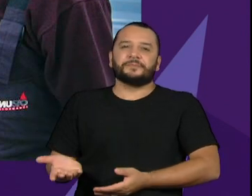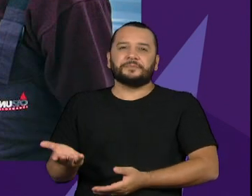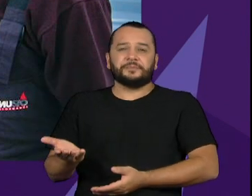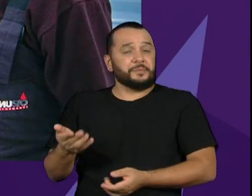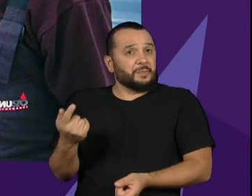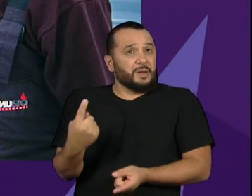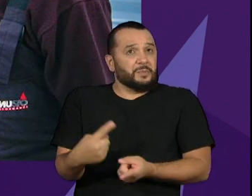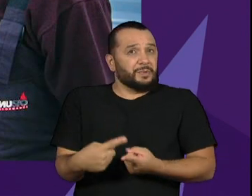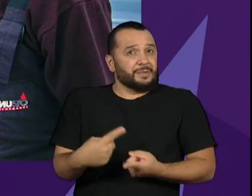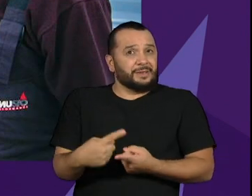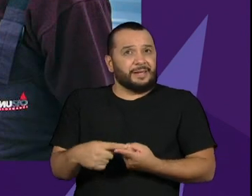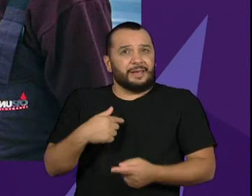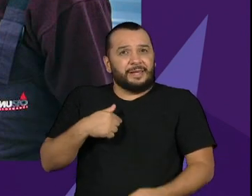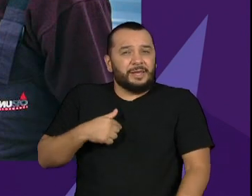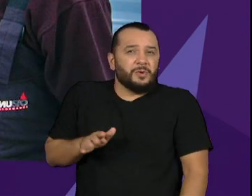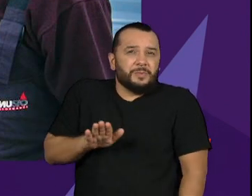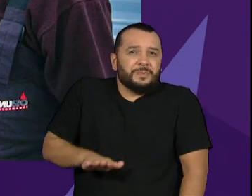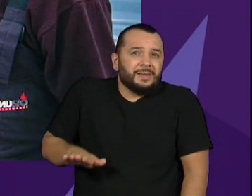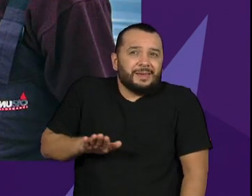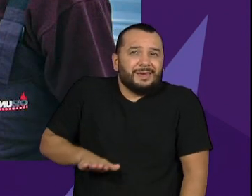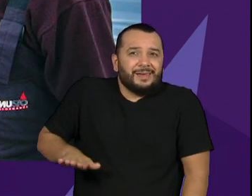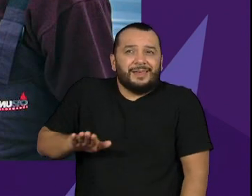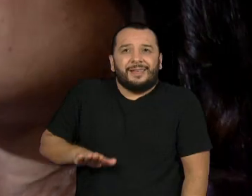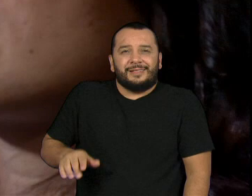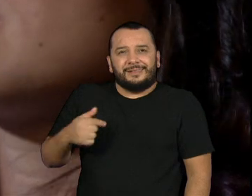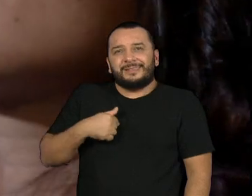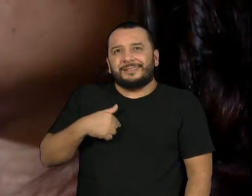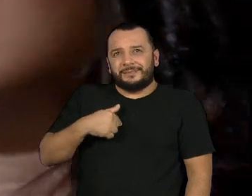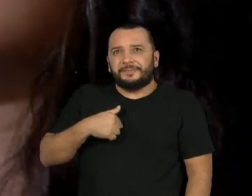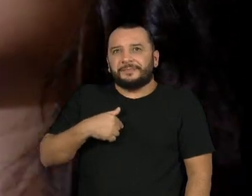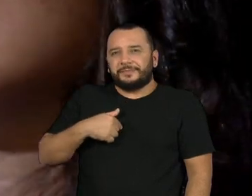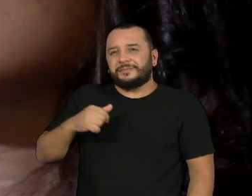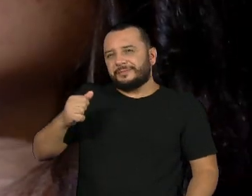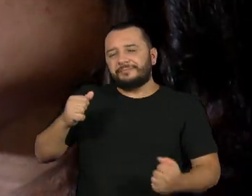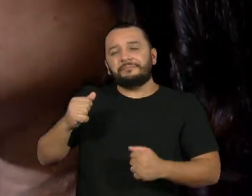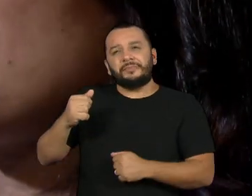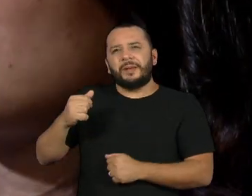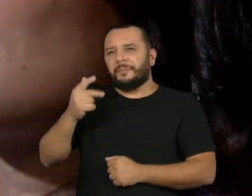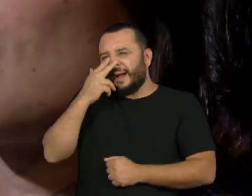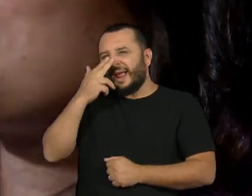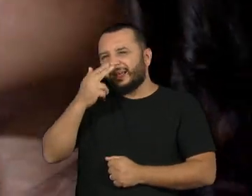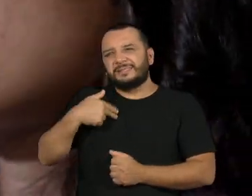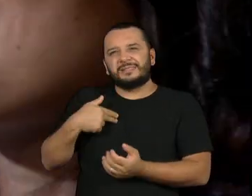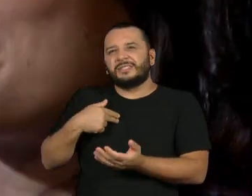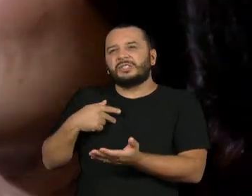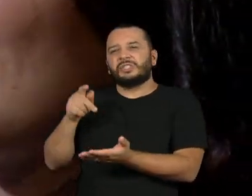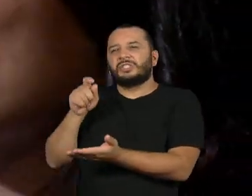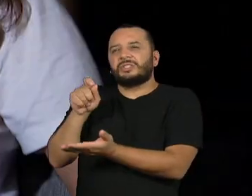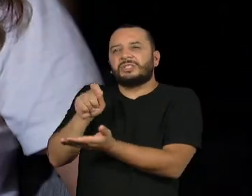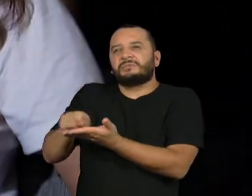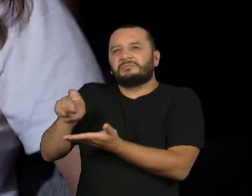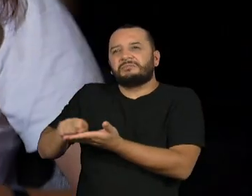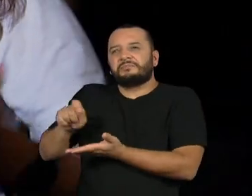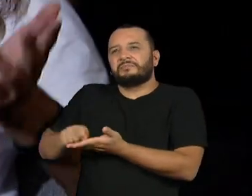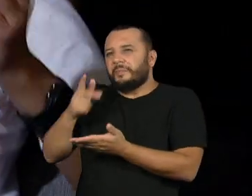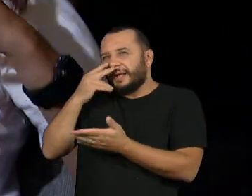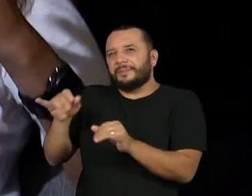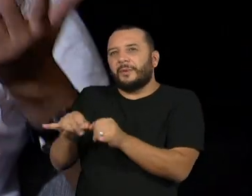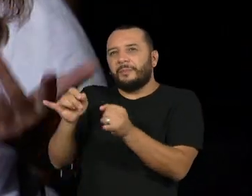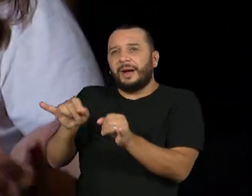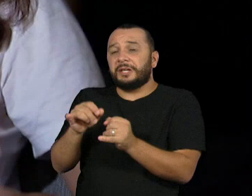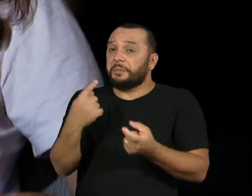que eu fosse pequena, por mais que eu fosse, talvez minha história parecesse irrelevante perto da história do meu pai, por exemplo, que era